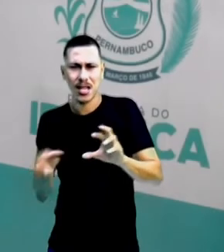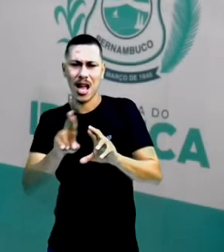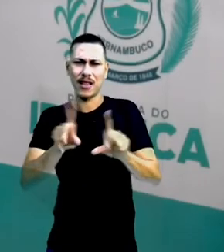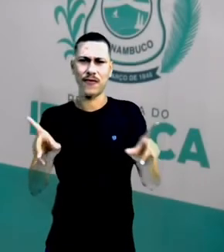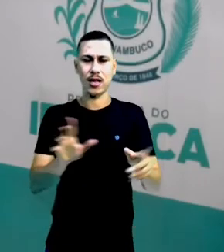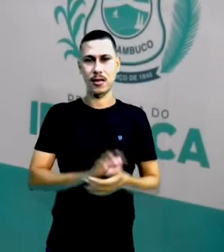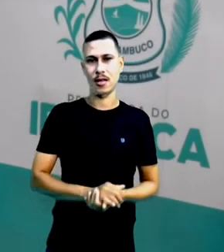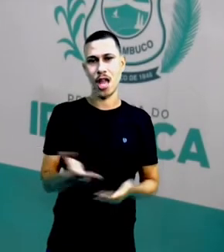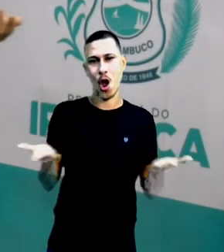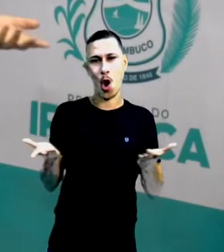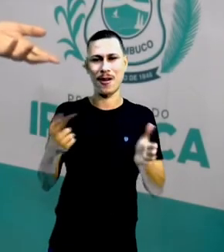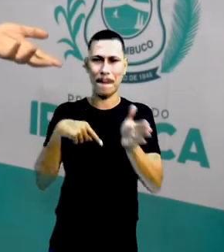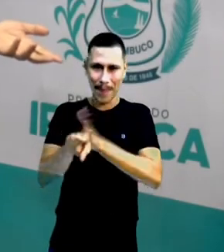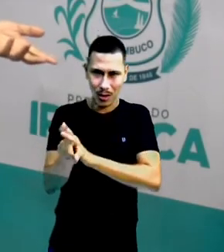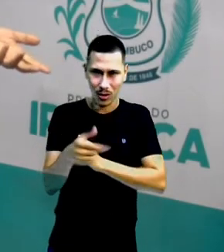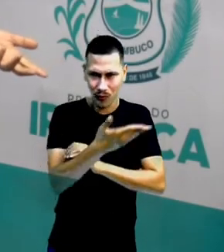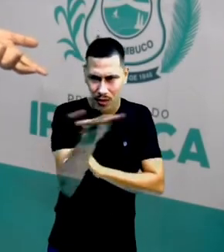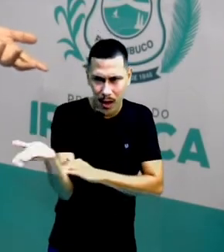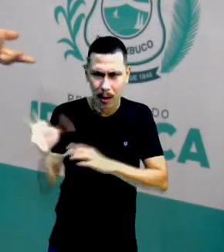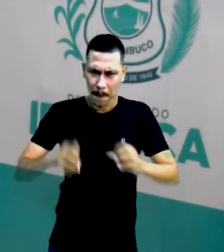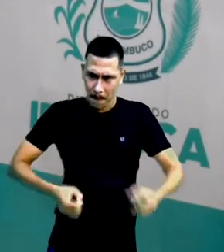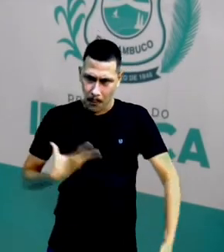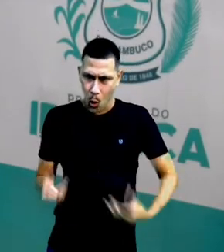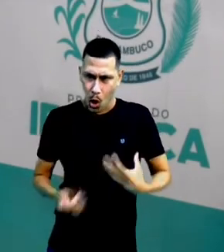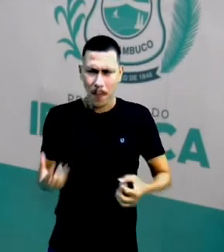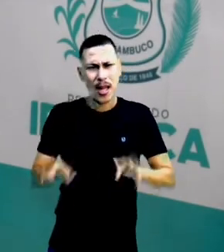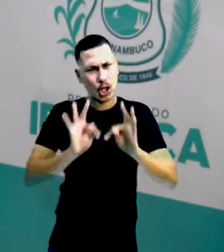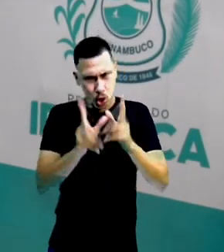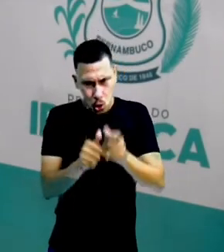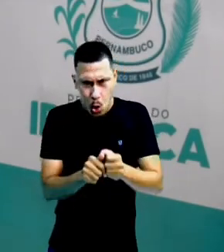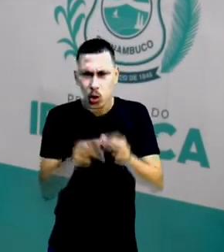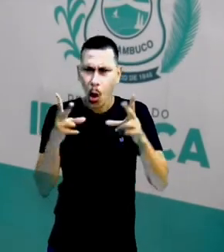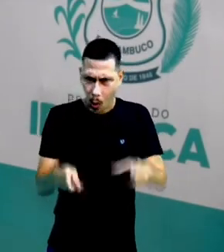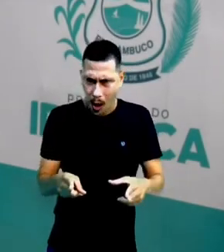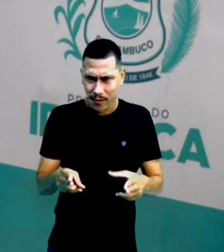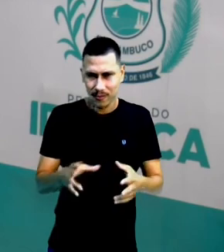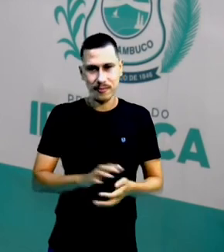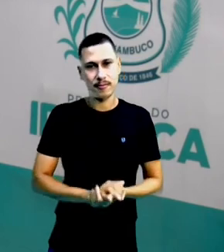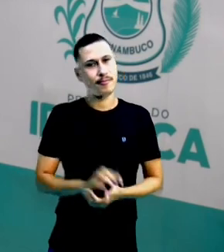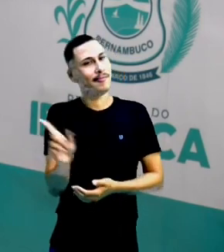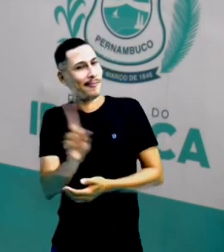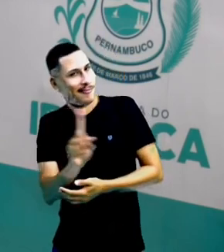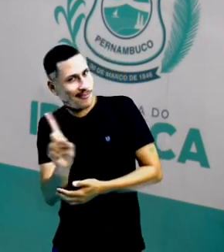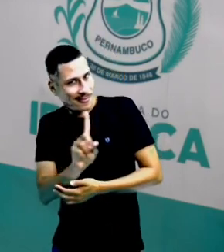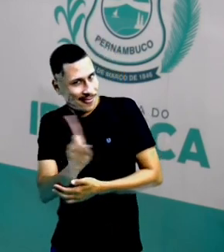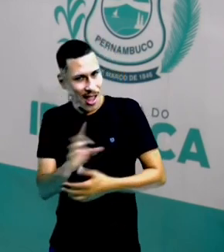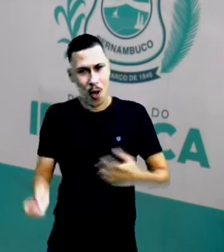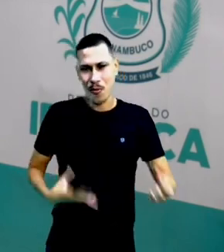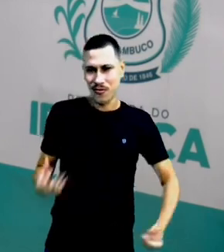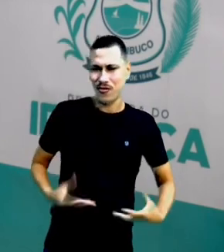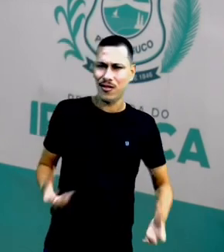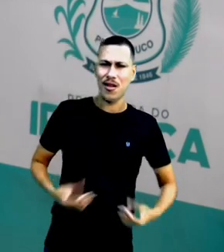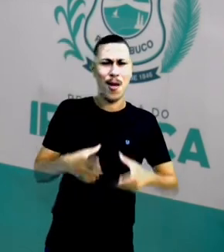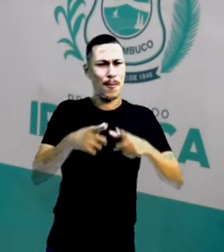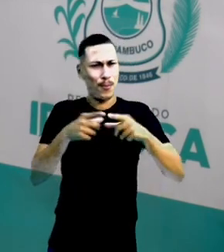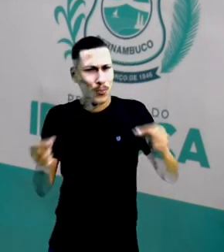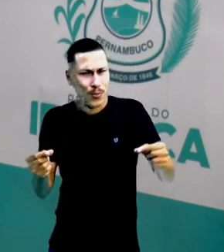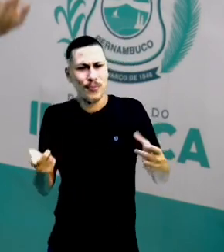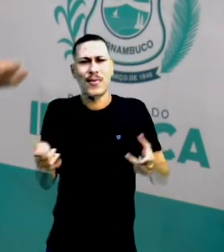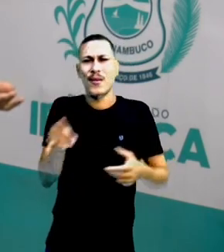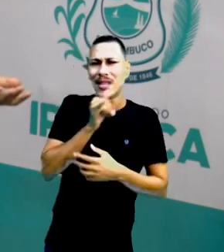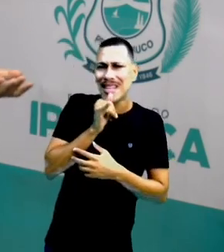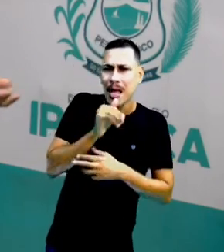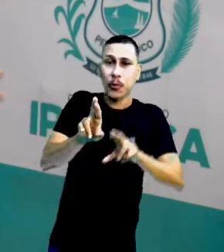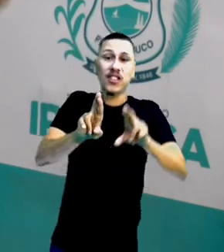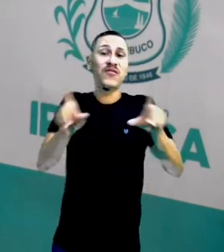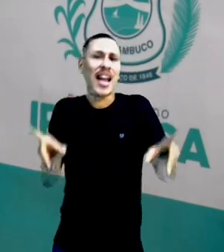aula anterior. Todos os poemas são iguais? A gente já viu que não. Um haikai, por exemplo, é diferente de